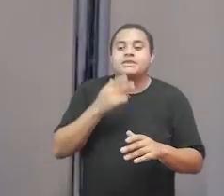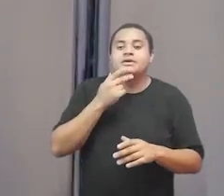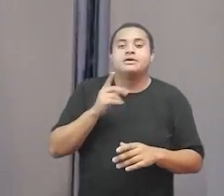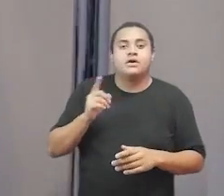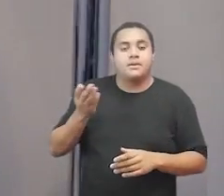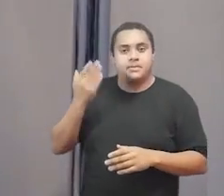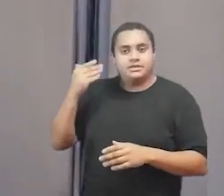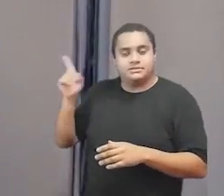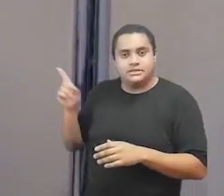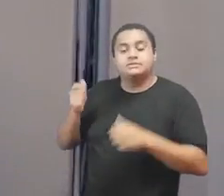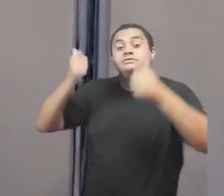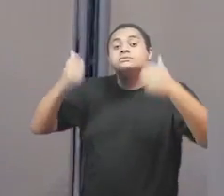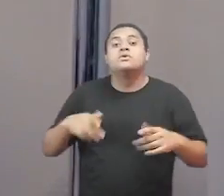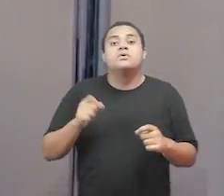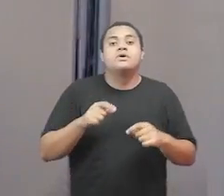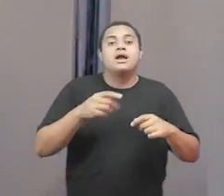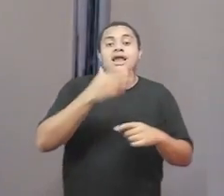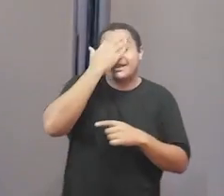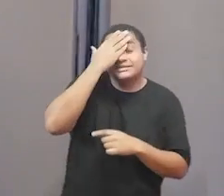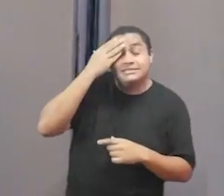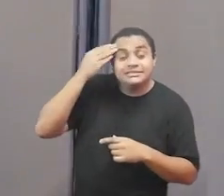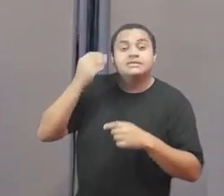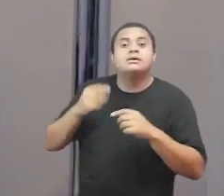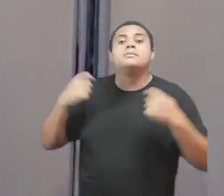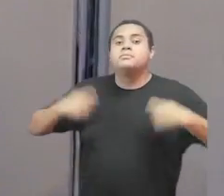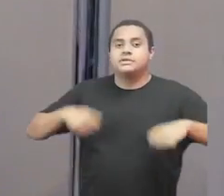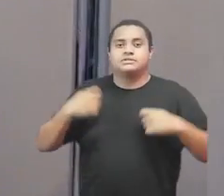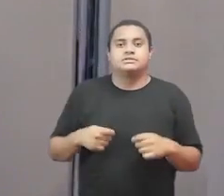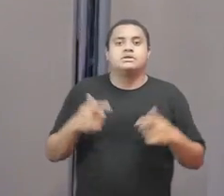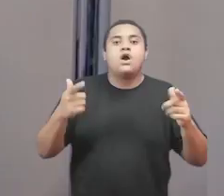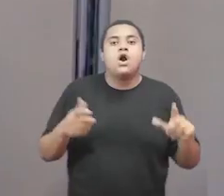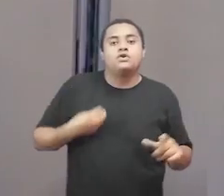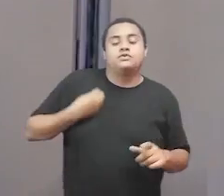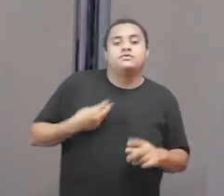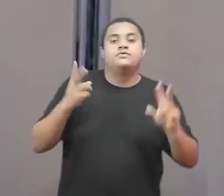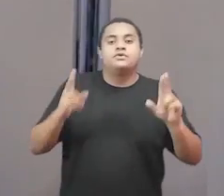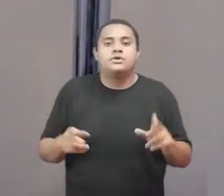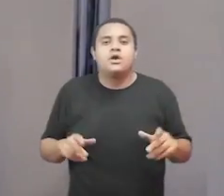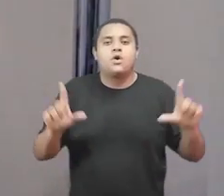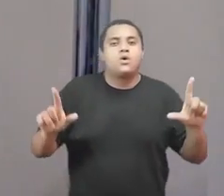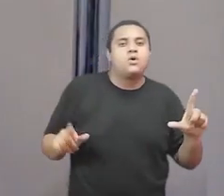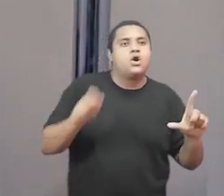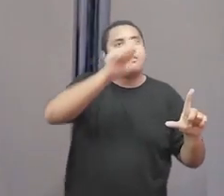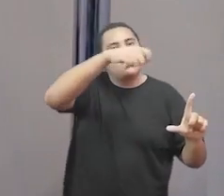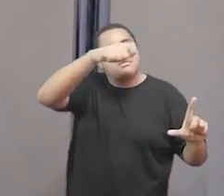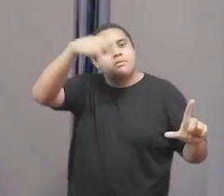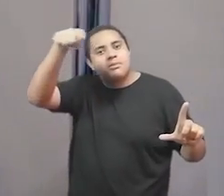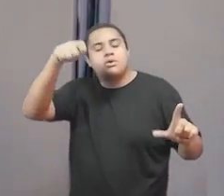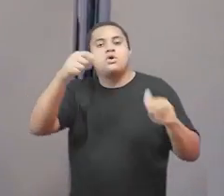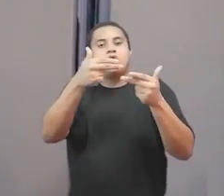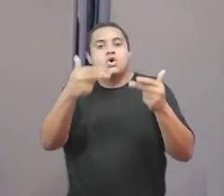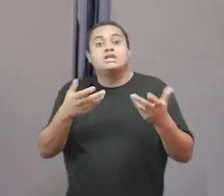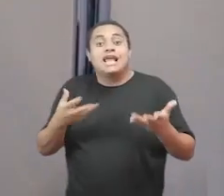Ó, Machadão falava: esquecer é uma necessidade. A vida é uma lousa em que o destino, para escrever um novo caso,